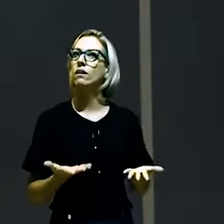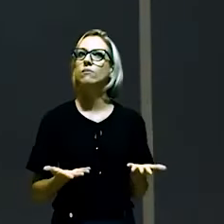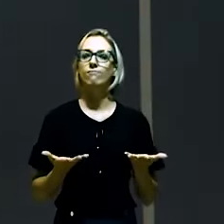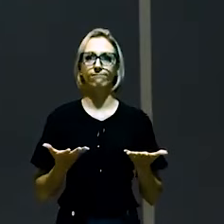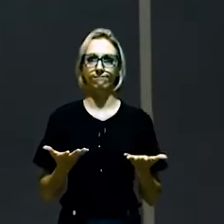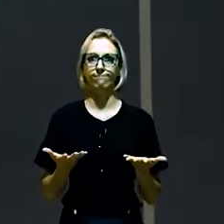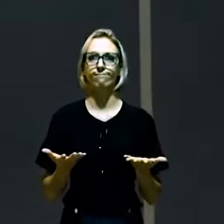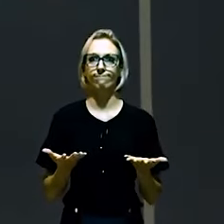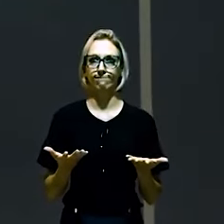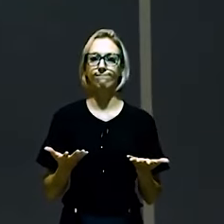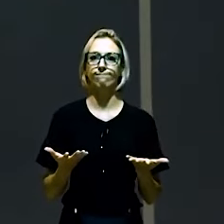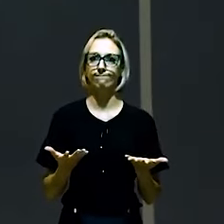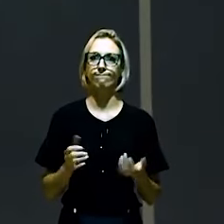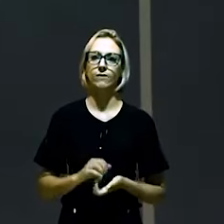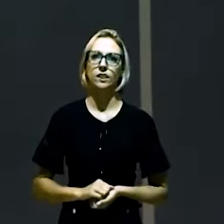Isso é possível.